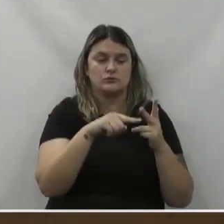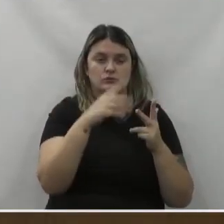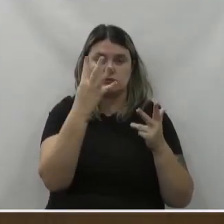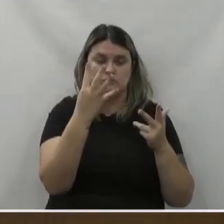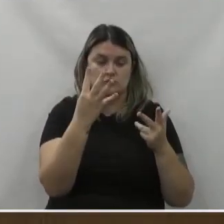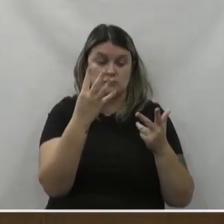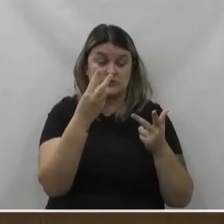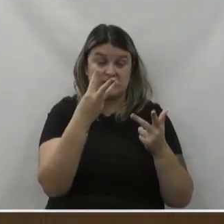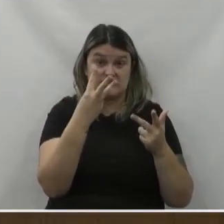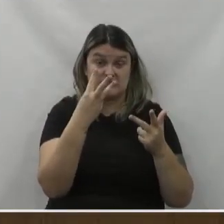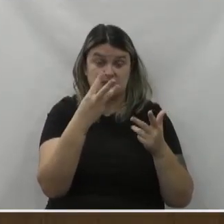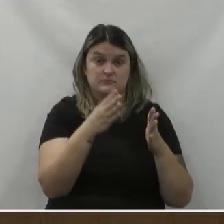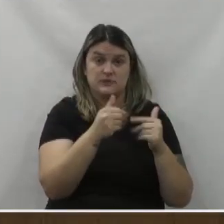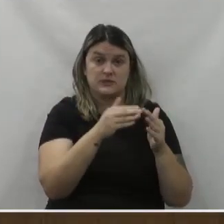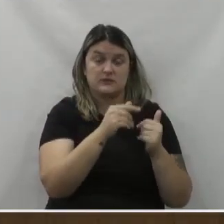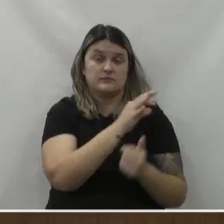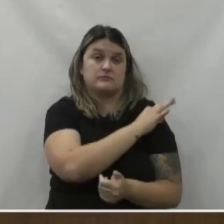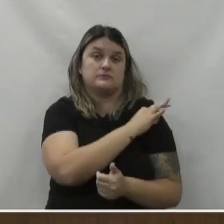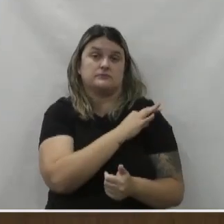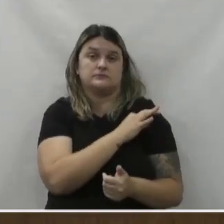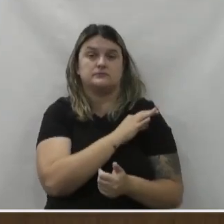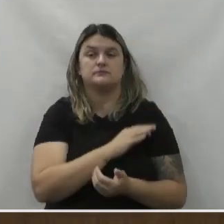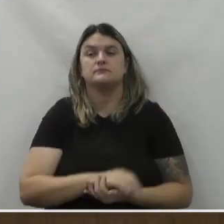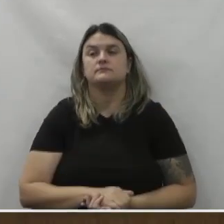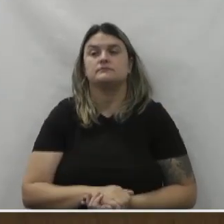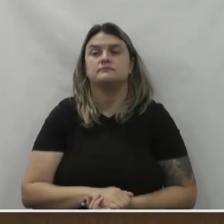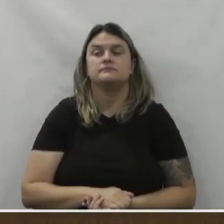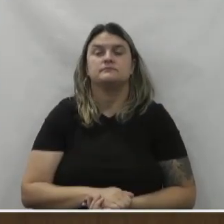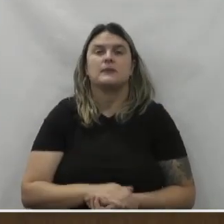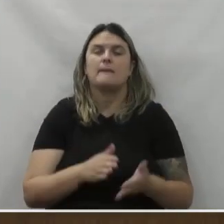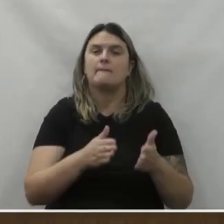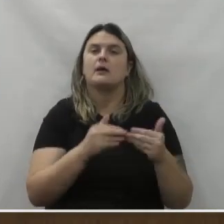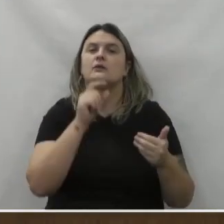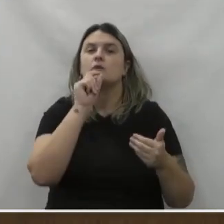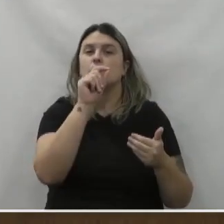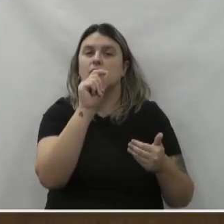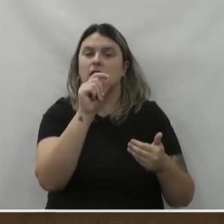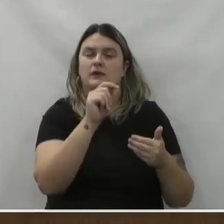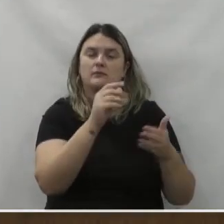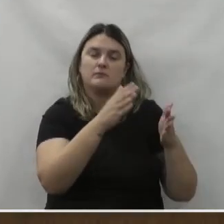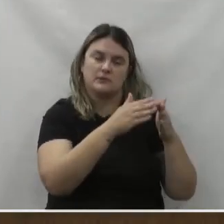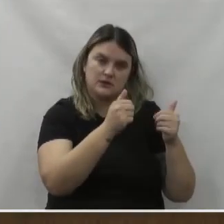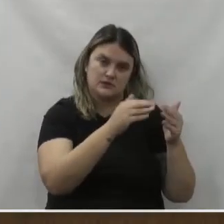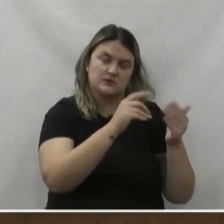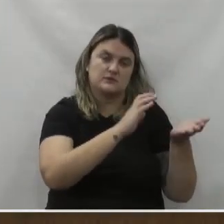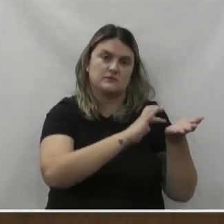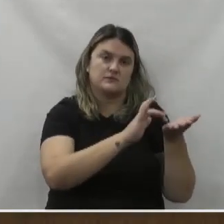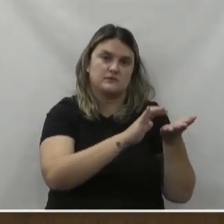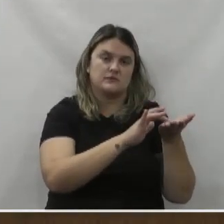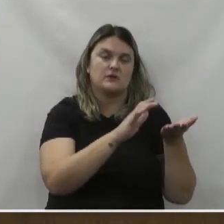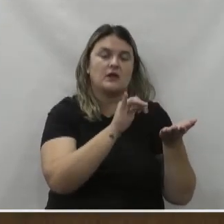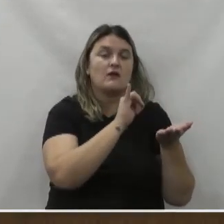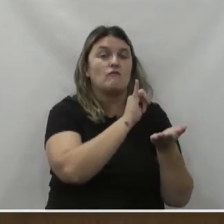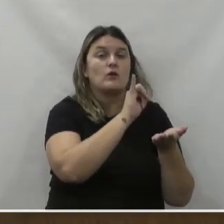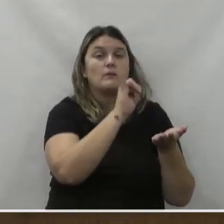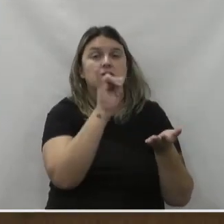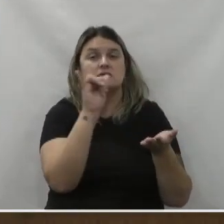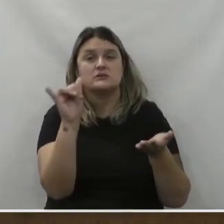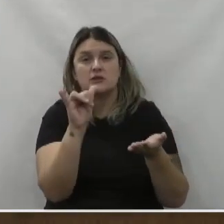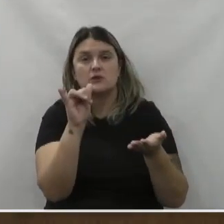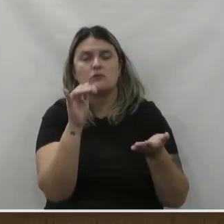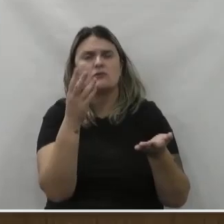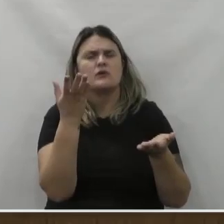senhor prefeito municipal de União da Vitória, requer, por meio da secretaria competente, informações a respeito do repasse